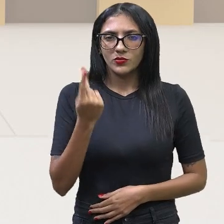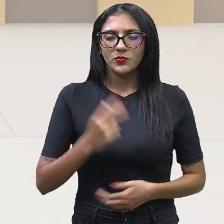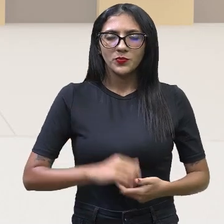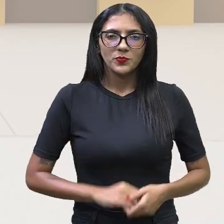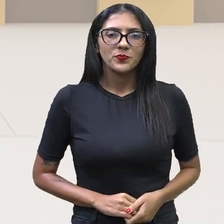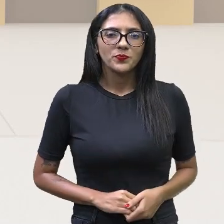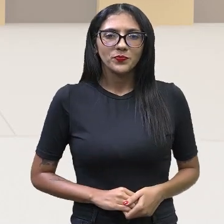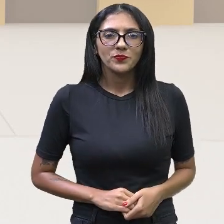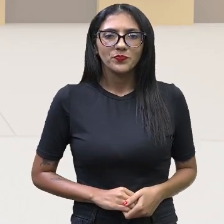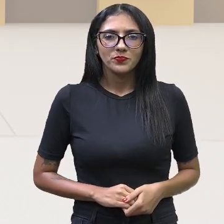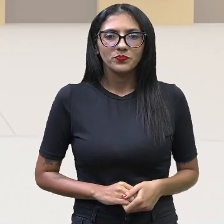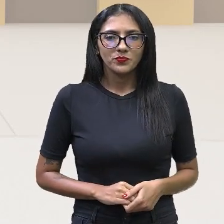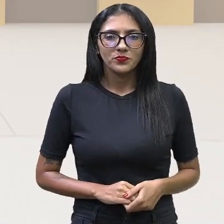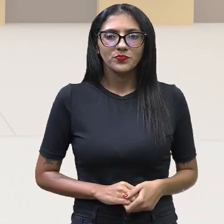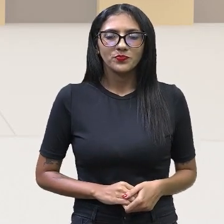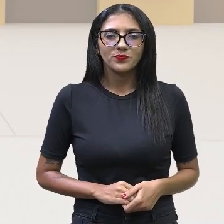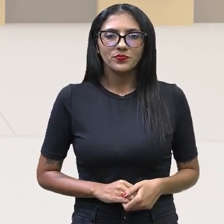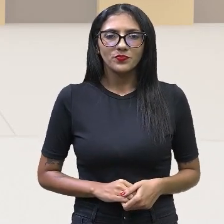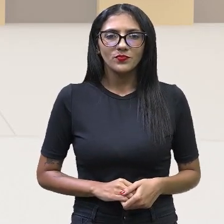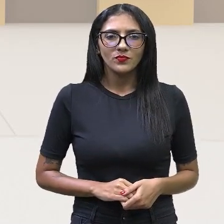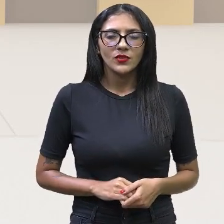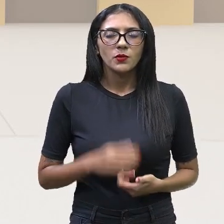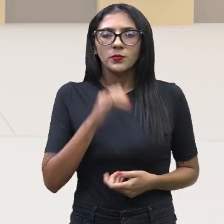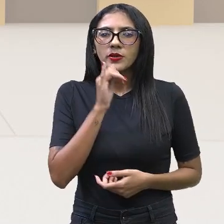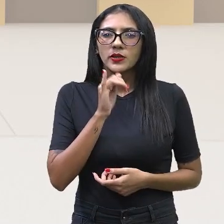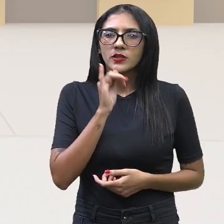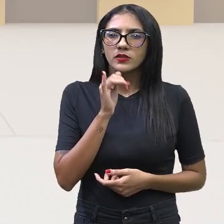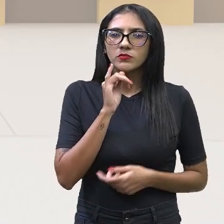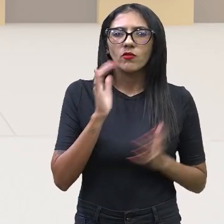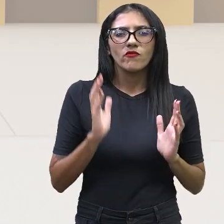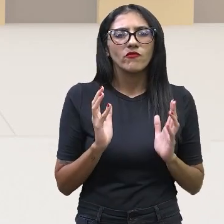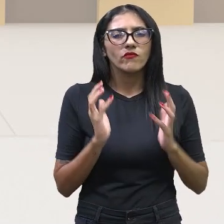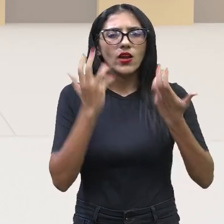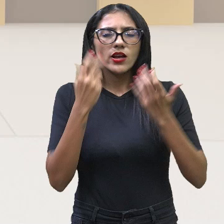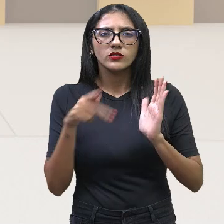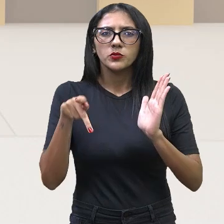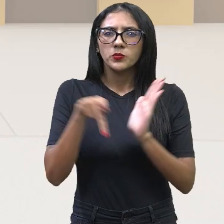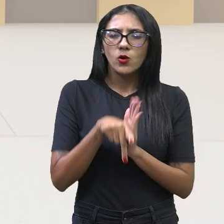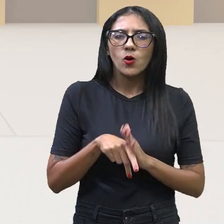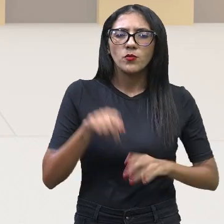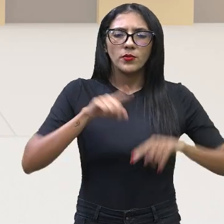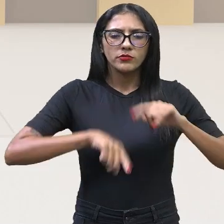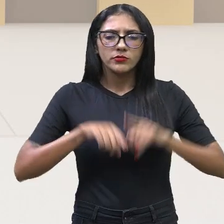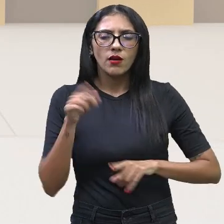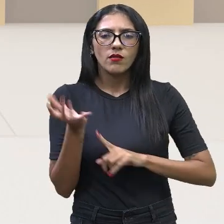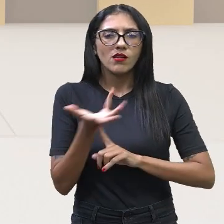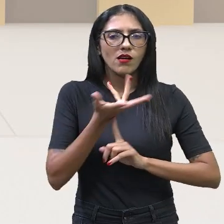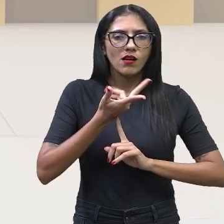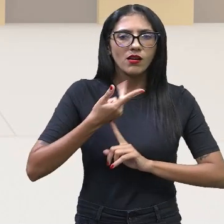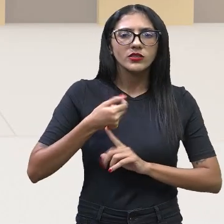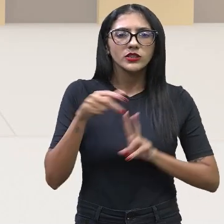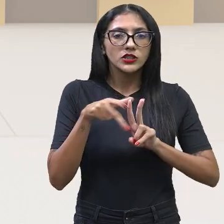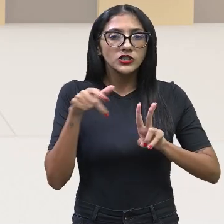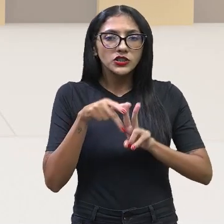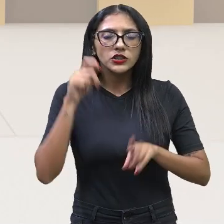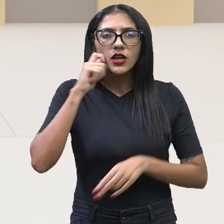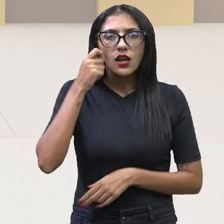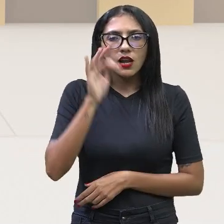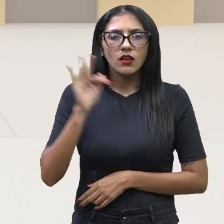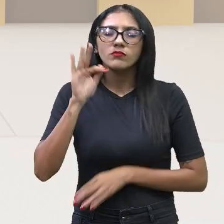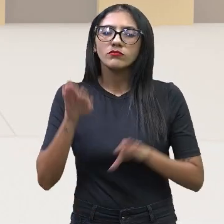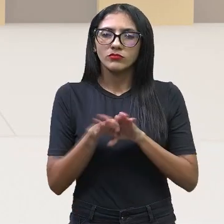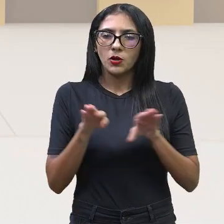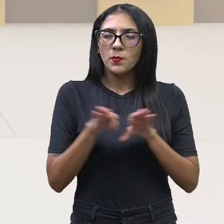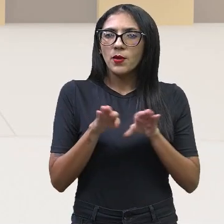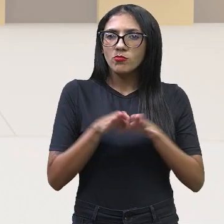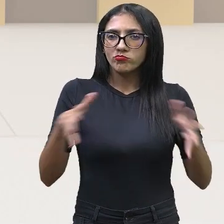datas comemorativas, ok? Sim, as festas, comidas e artes indígenas e negras são importantes e devem ser celebradas, mas